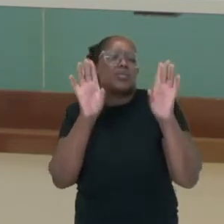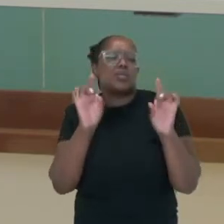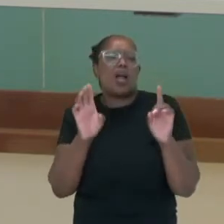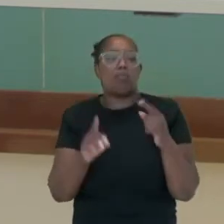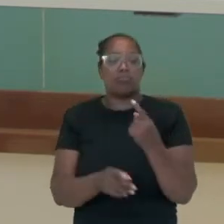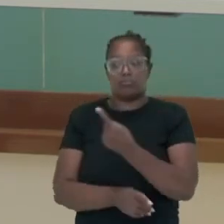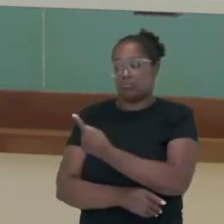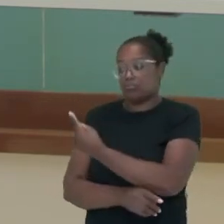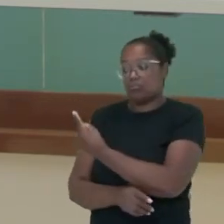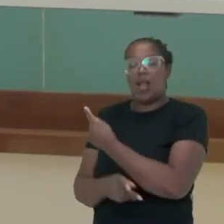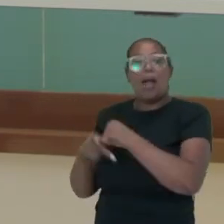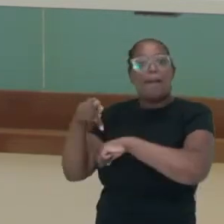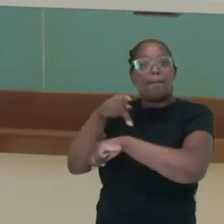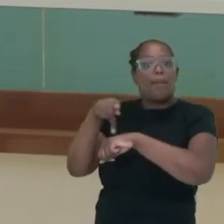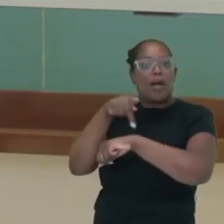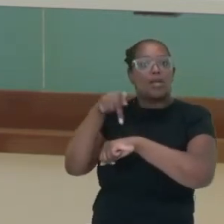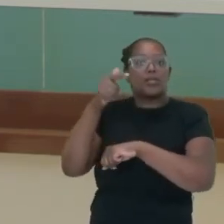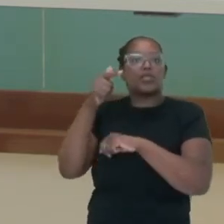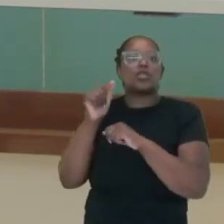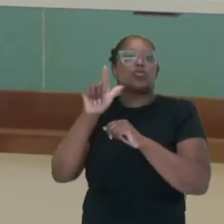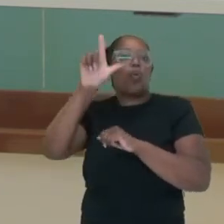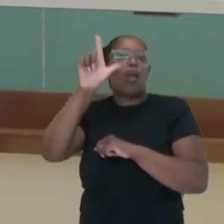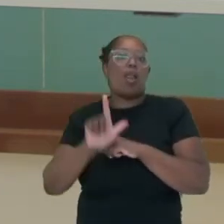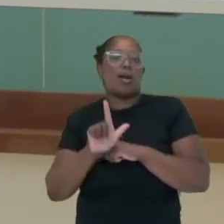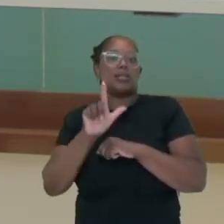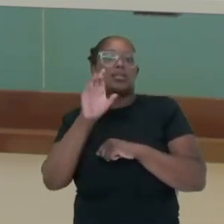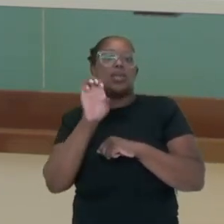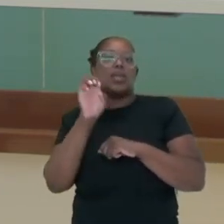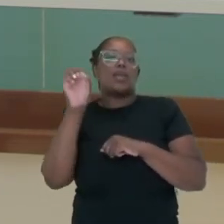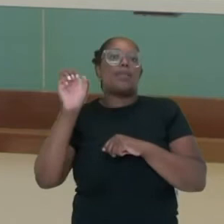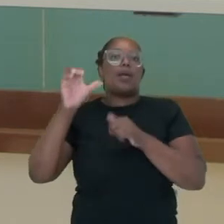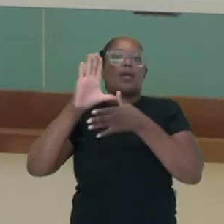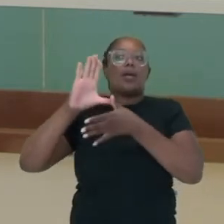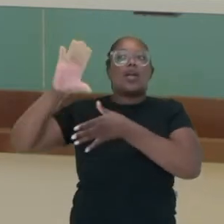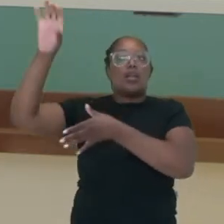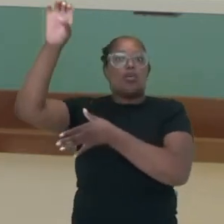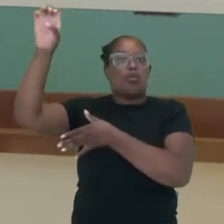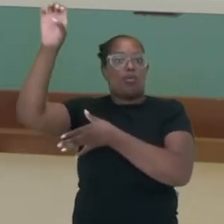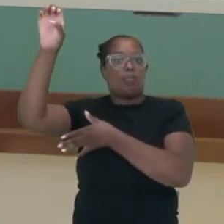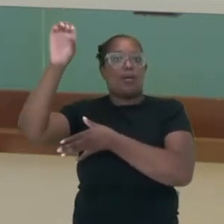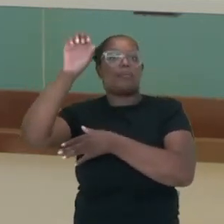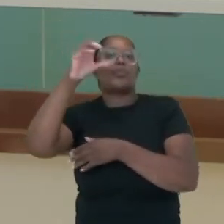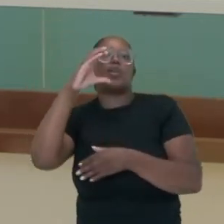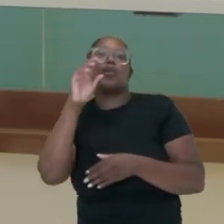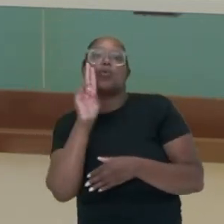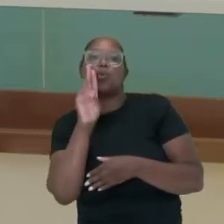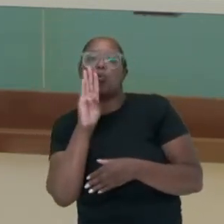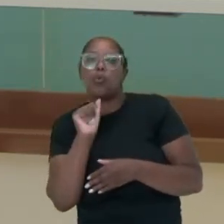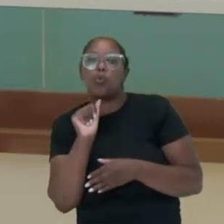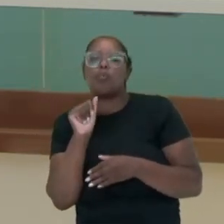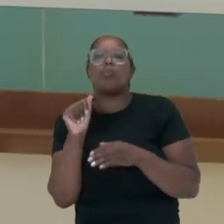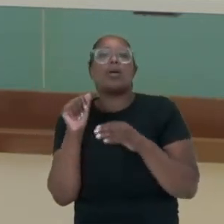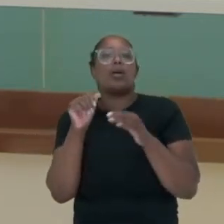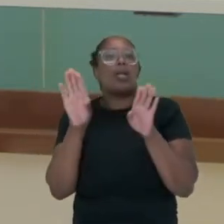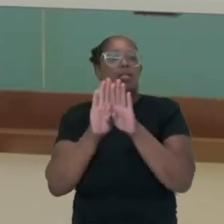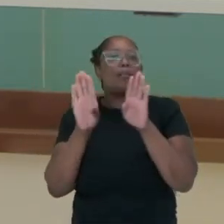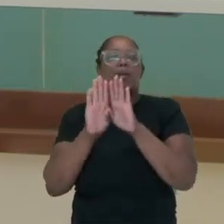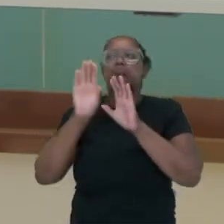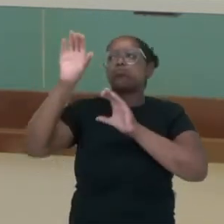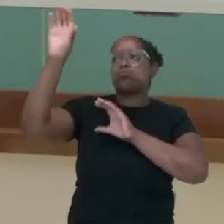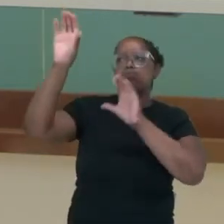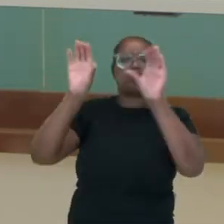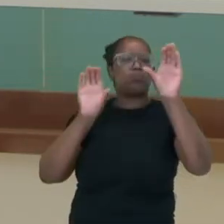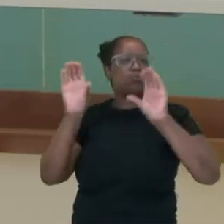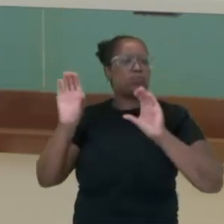leste europeu, Cuba e algumas províncias, algumas áreas da África e Ásia, e o restante pipocando por outras